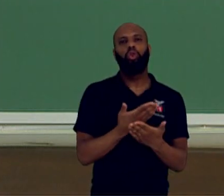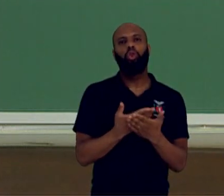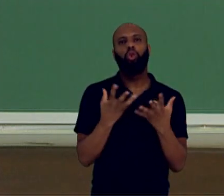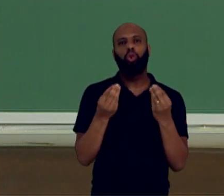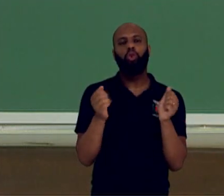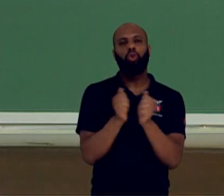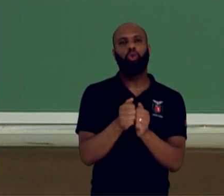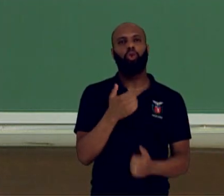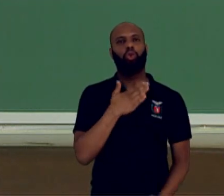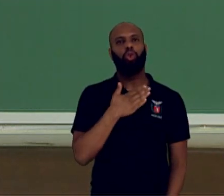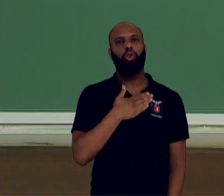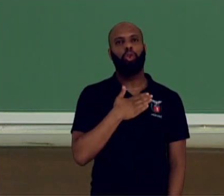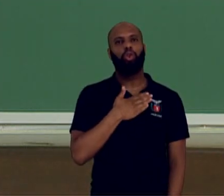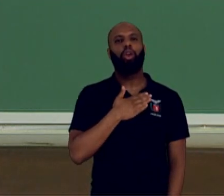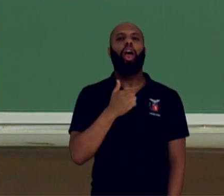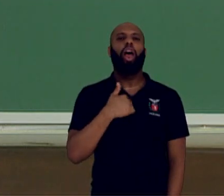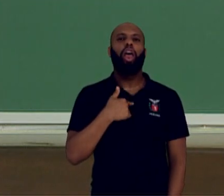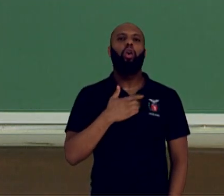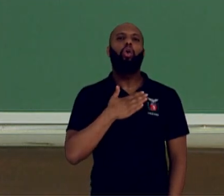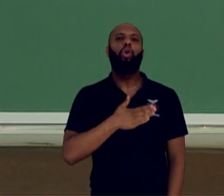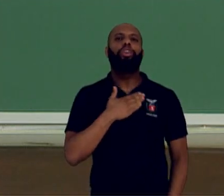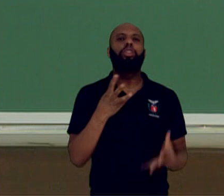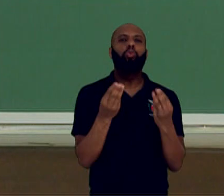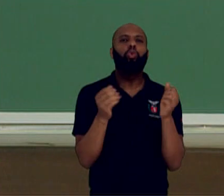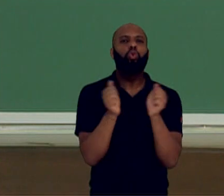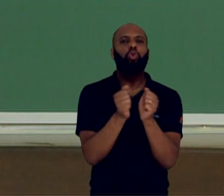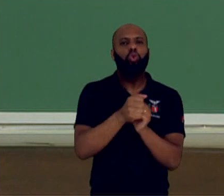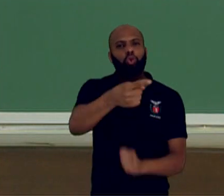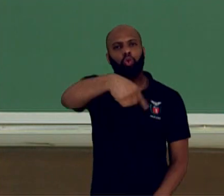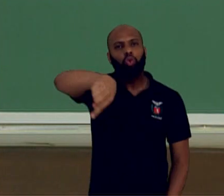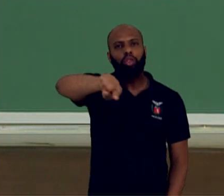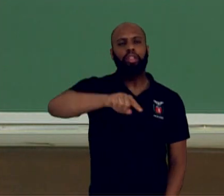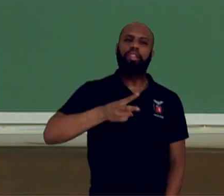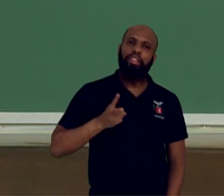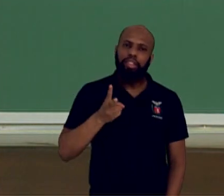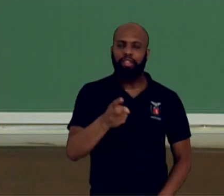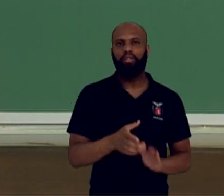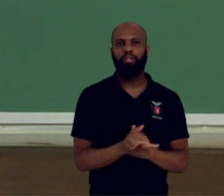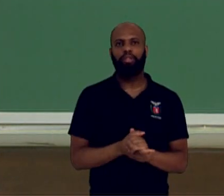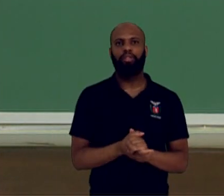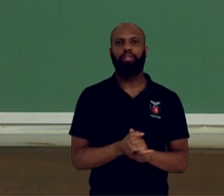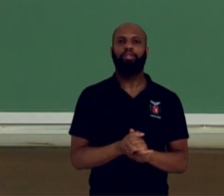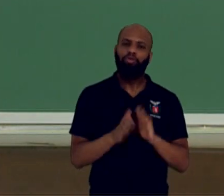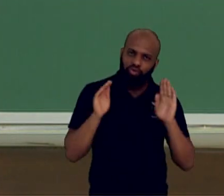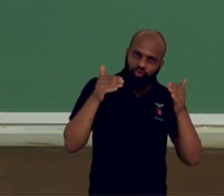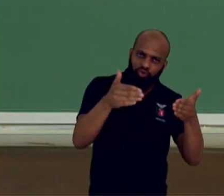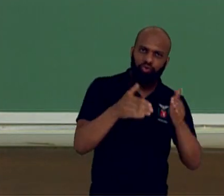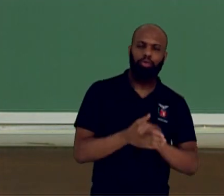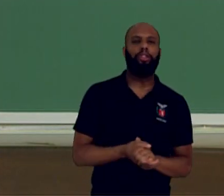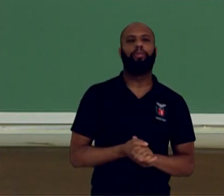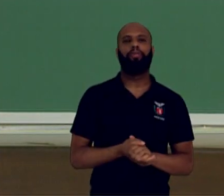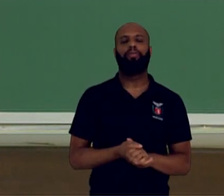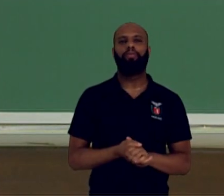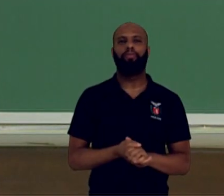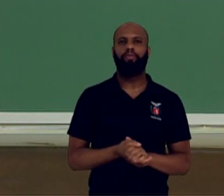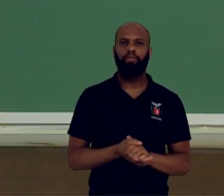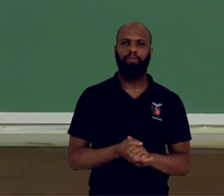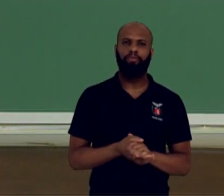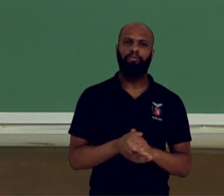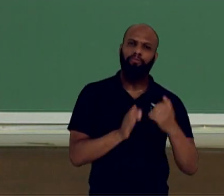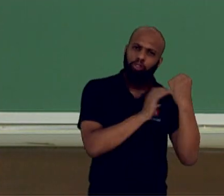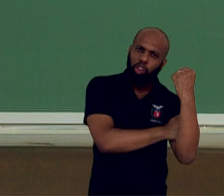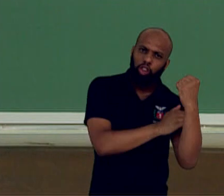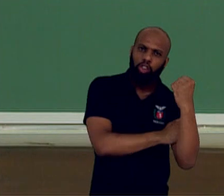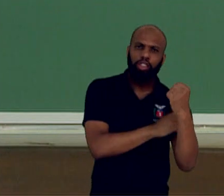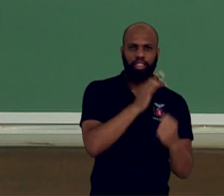junto comigo. Também me diverti e estudei junto com vocês essa. Como sempre, muito foco, muita força,